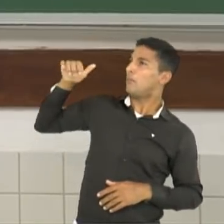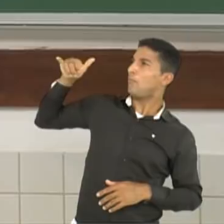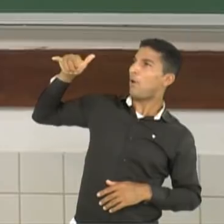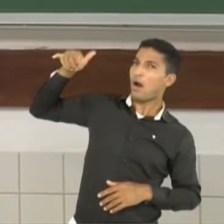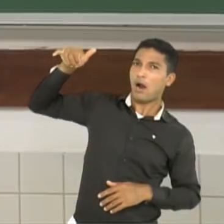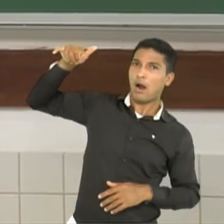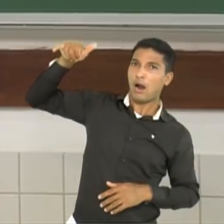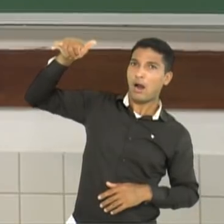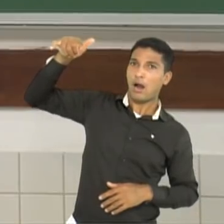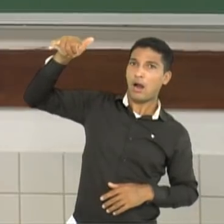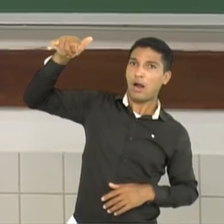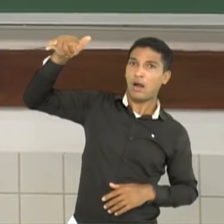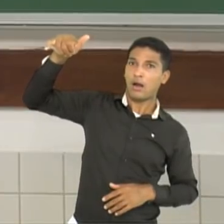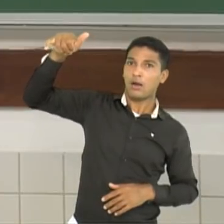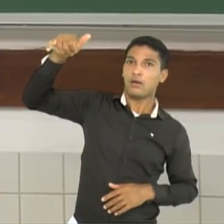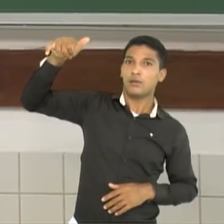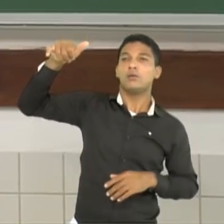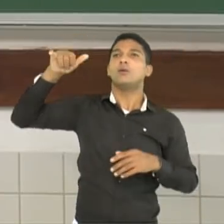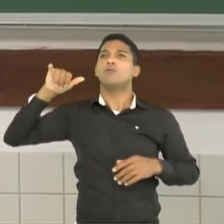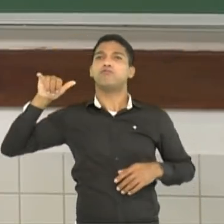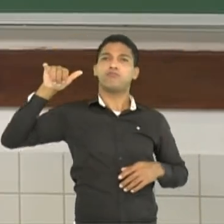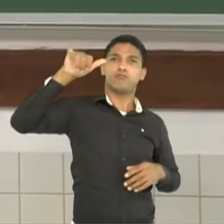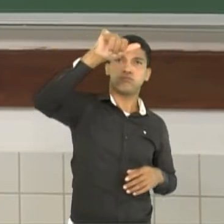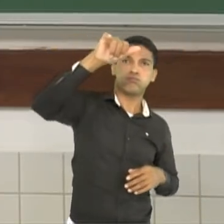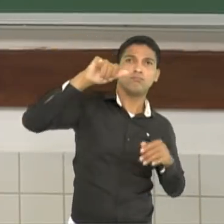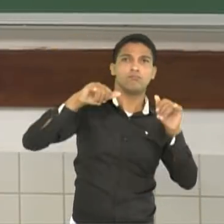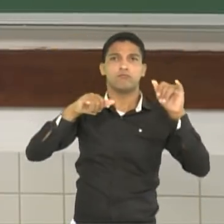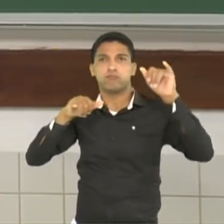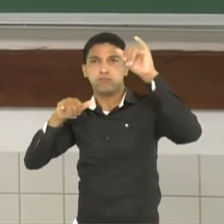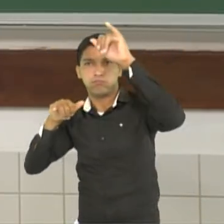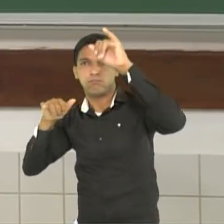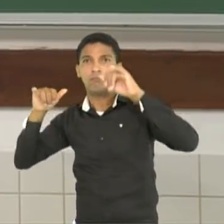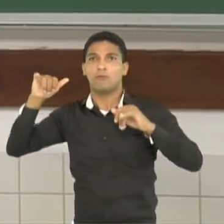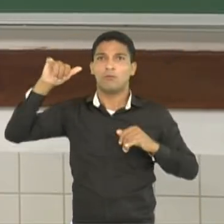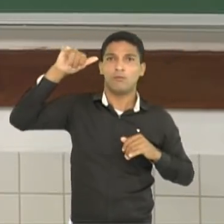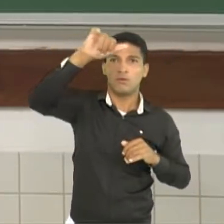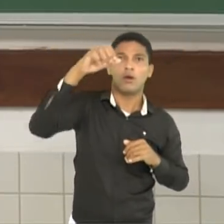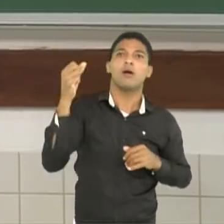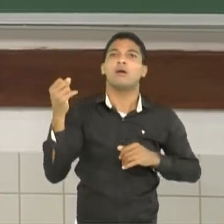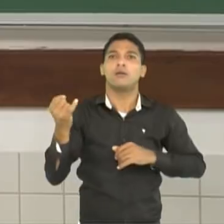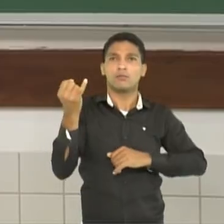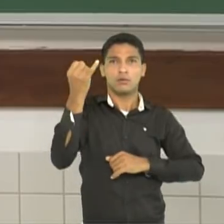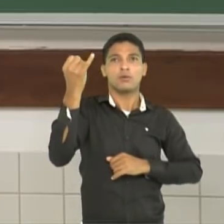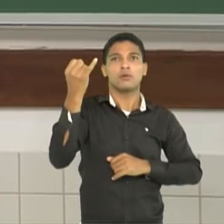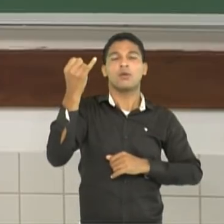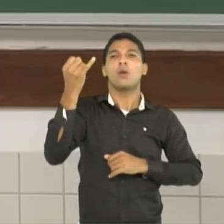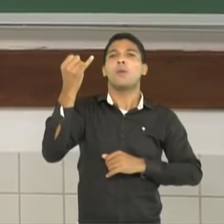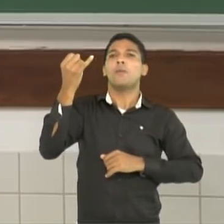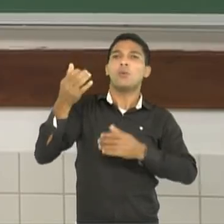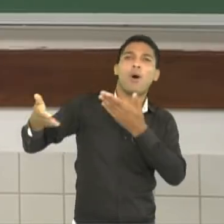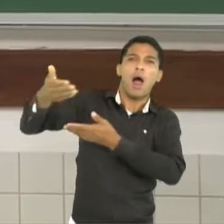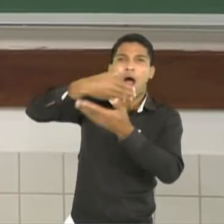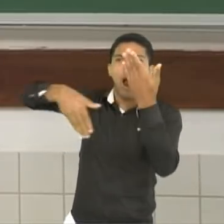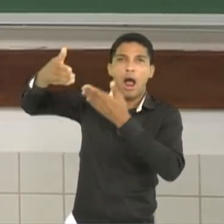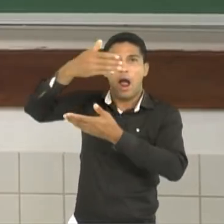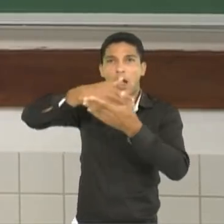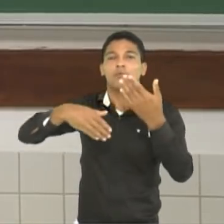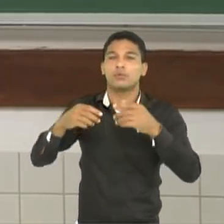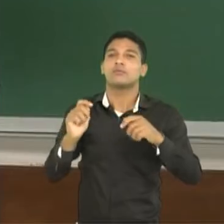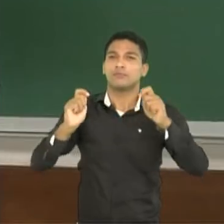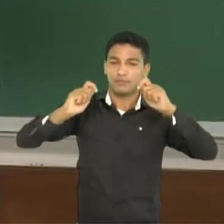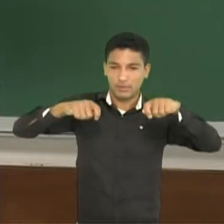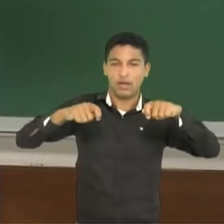dessas redes de transporte. Se tem aeroportos importantes ali com grande circulação, tudo isso vai